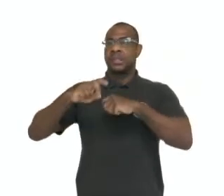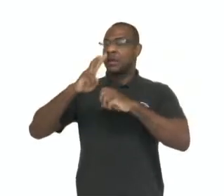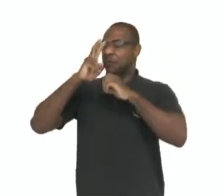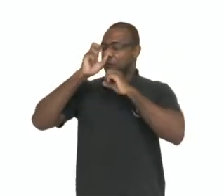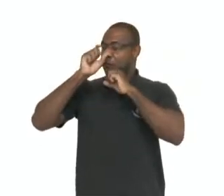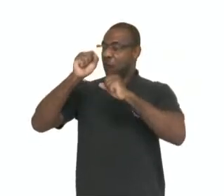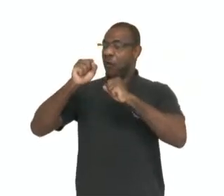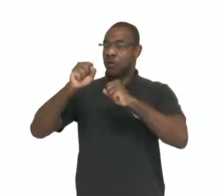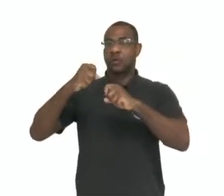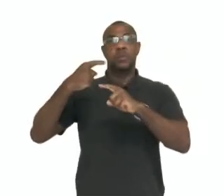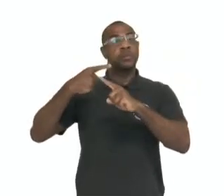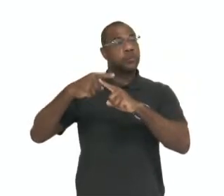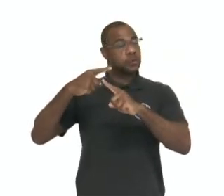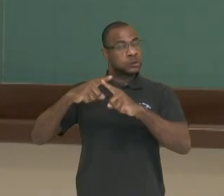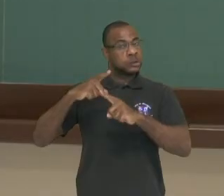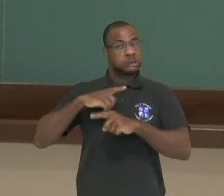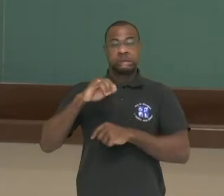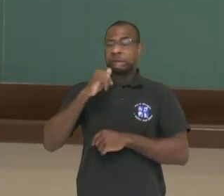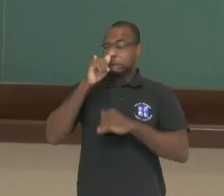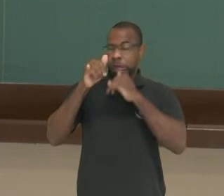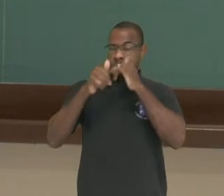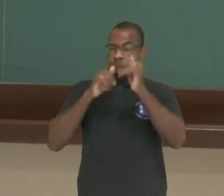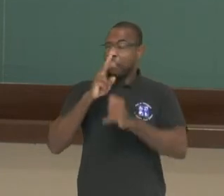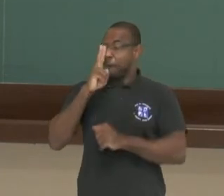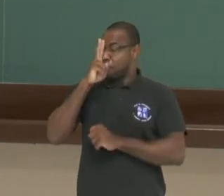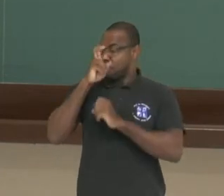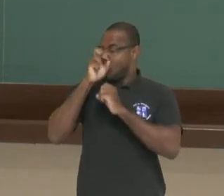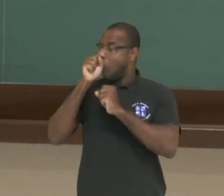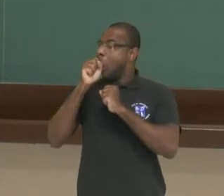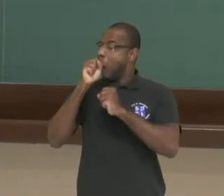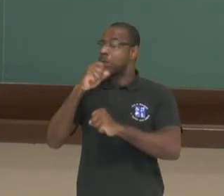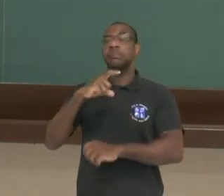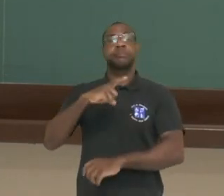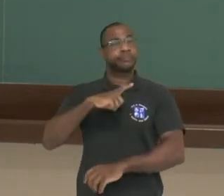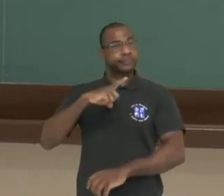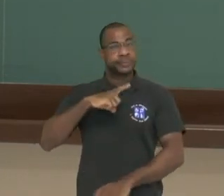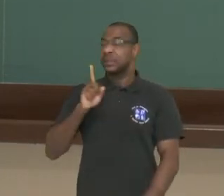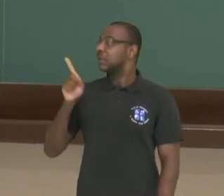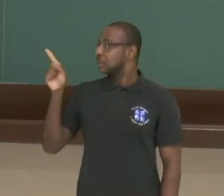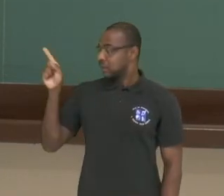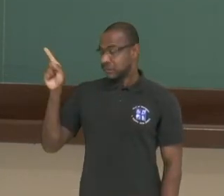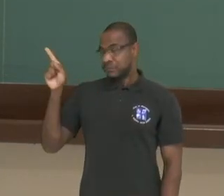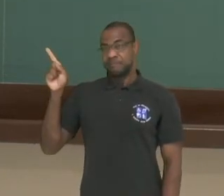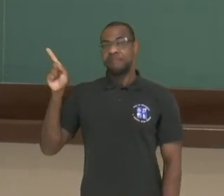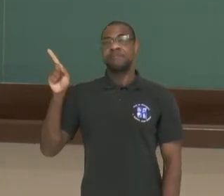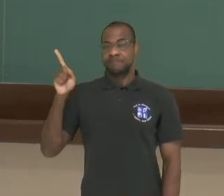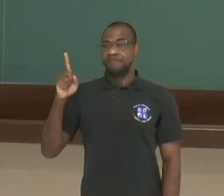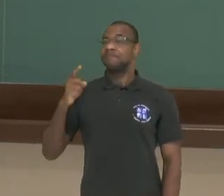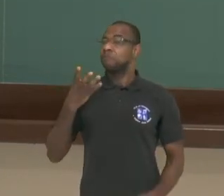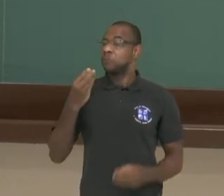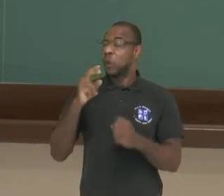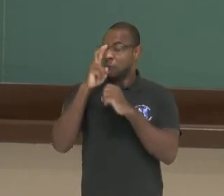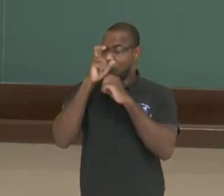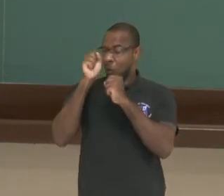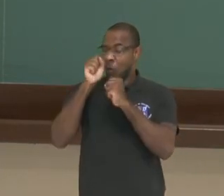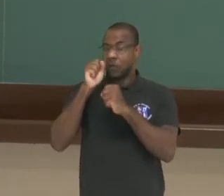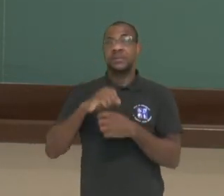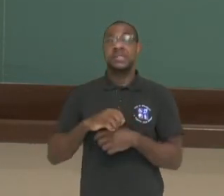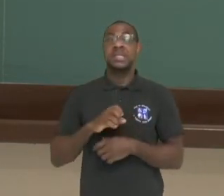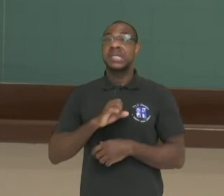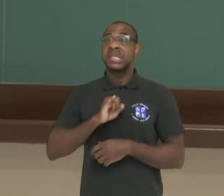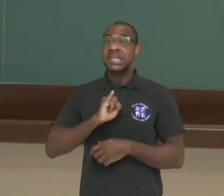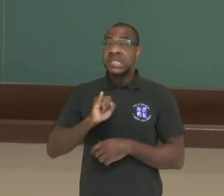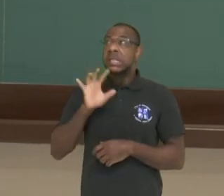pois transmite grande quantidade de energia. Exatamente, a alta tensão com que sai, né,